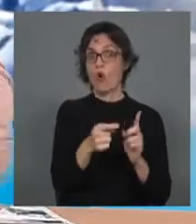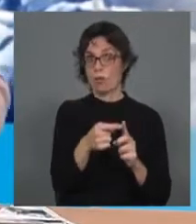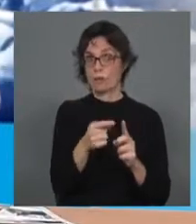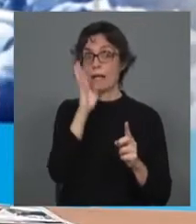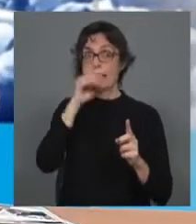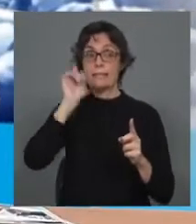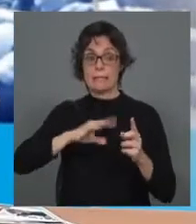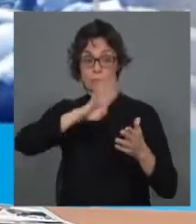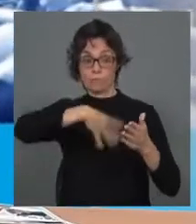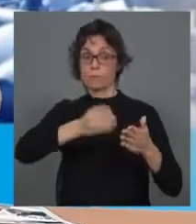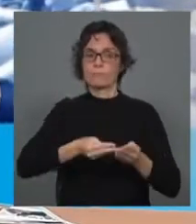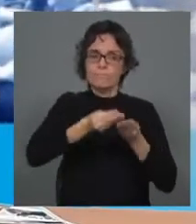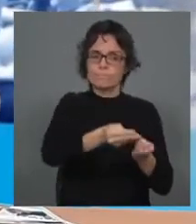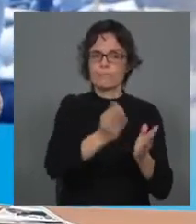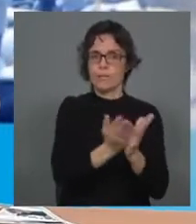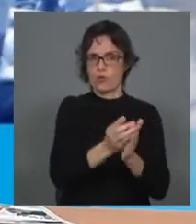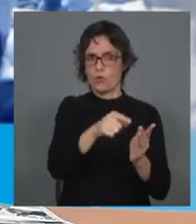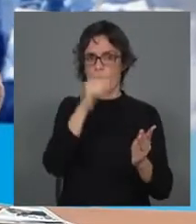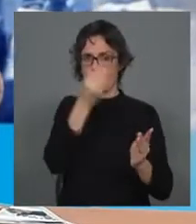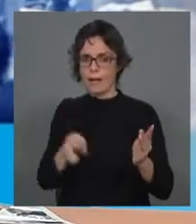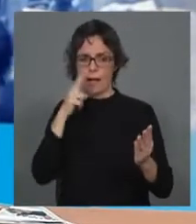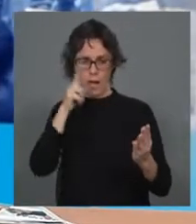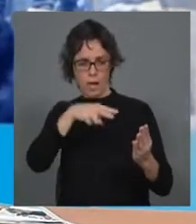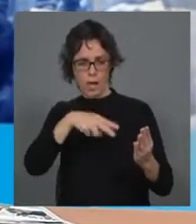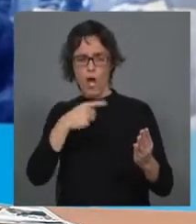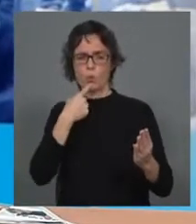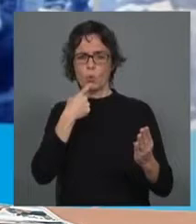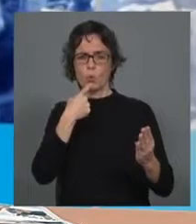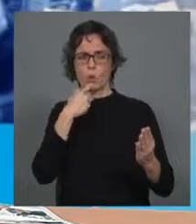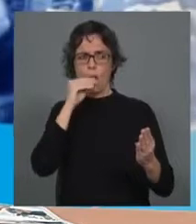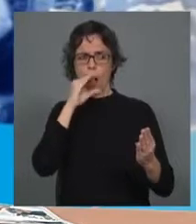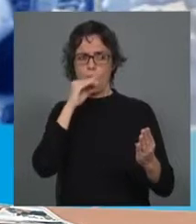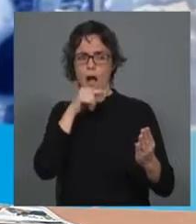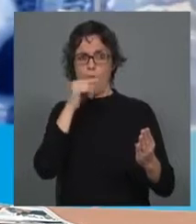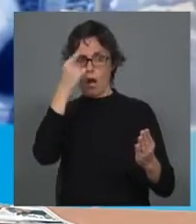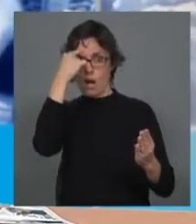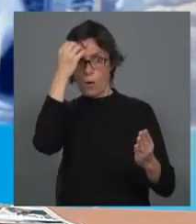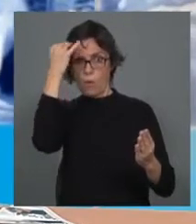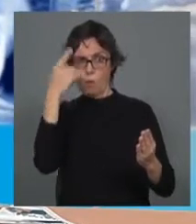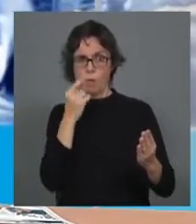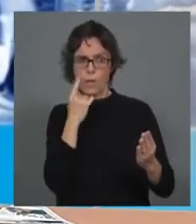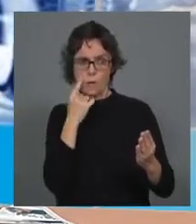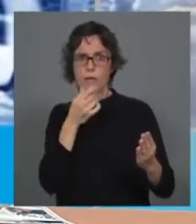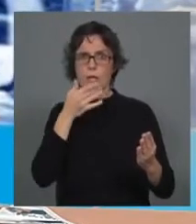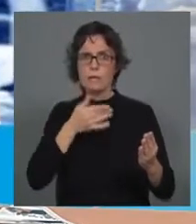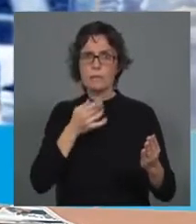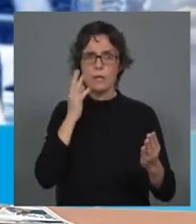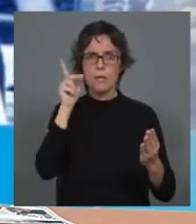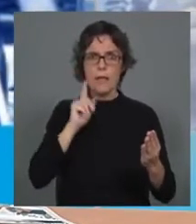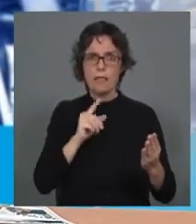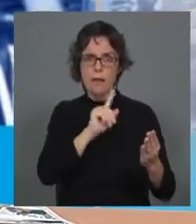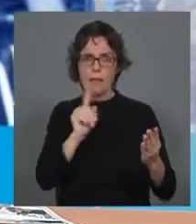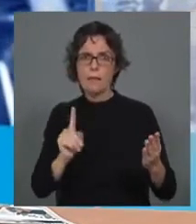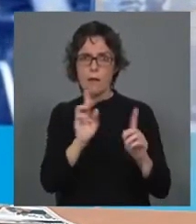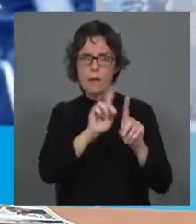respeitar, lendo esses textos, estudando cada um desses textos, e ao mesmo tempo conhecendo as datas, referindo-se